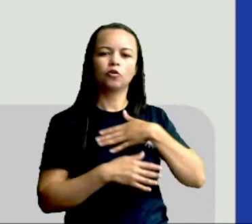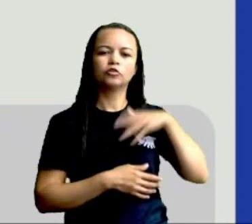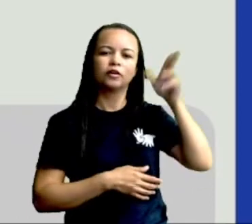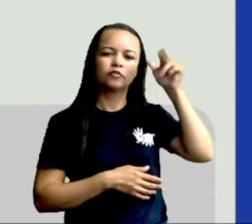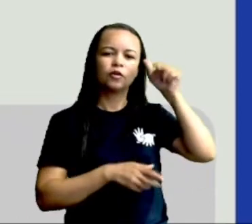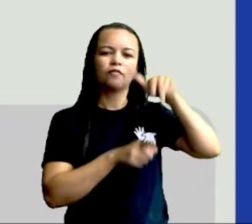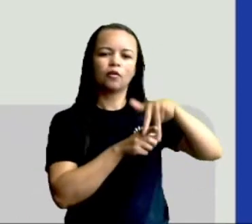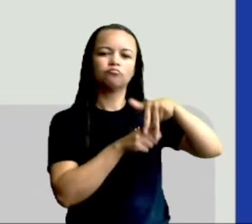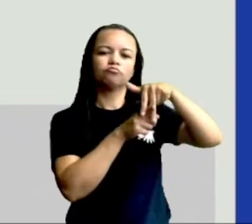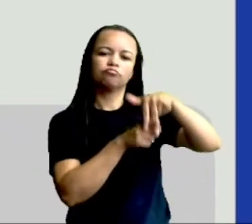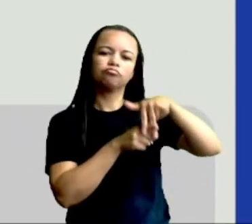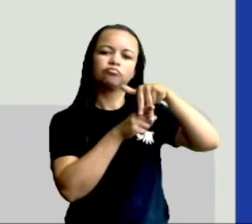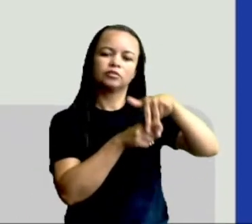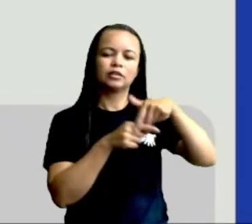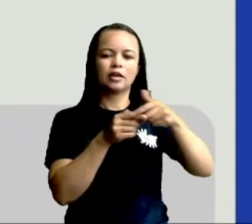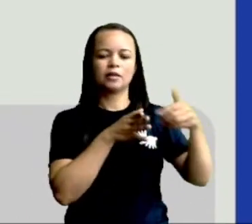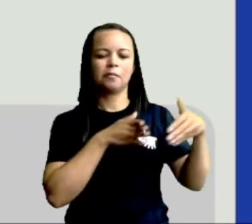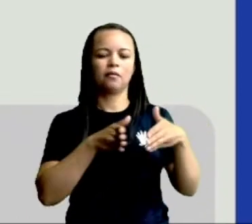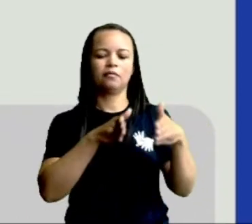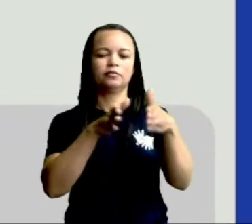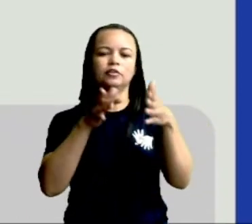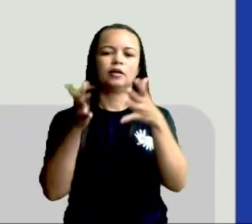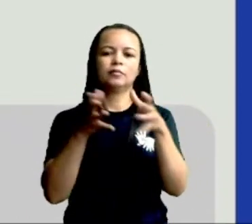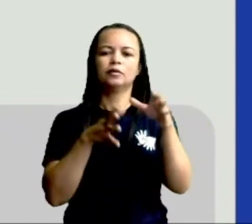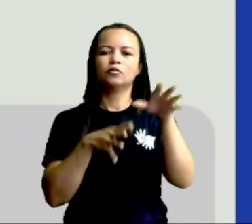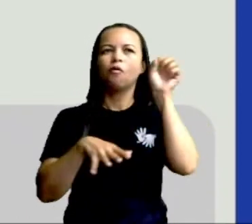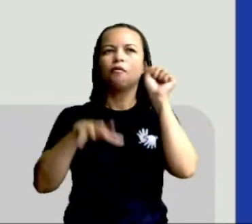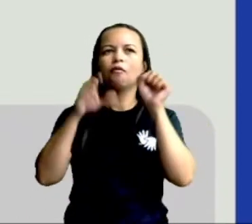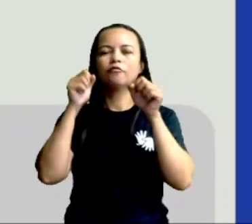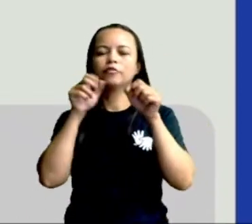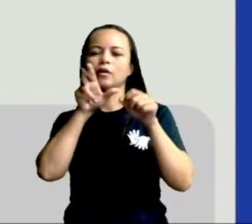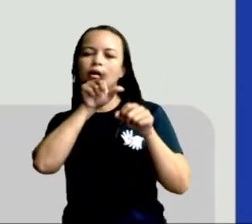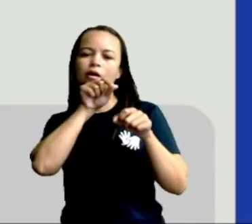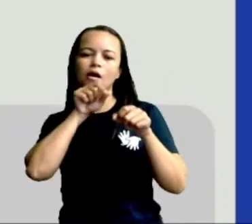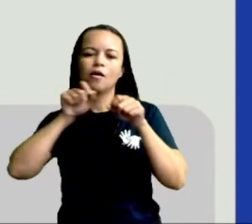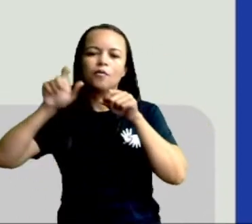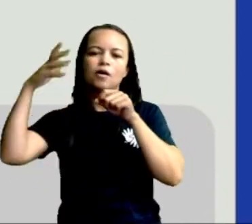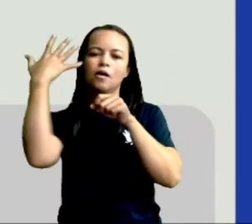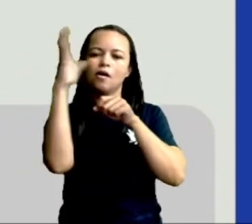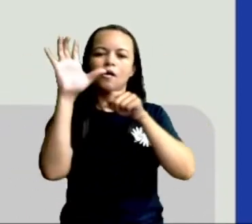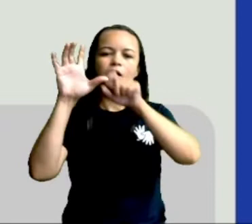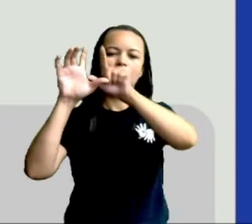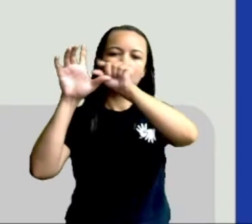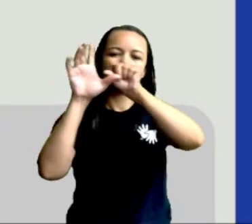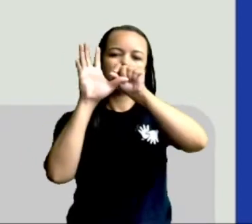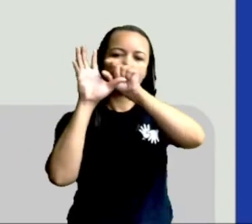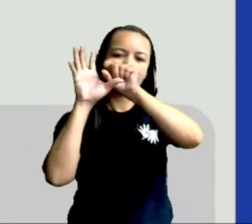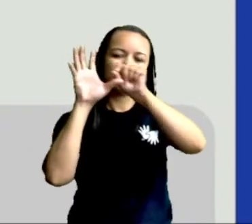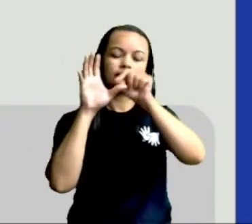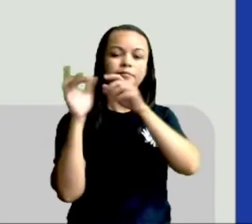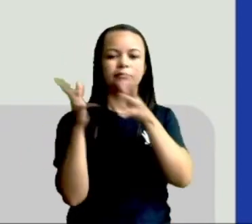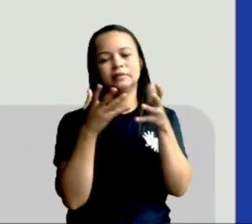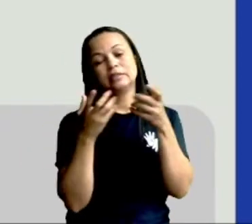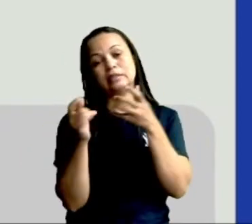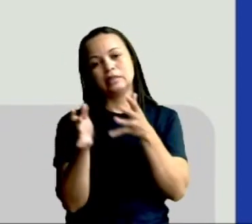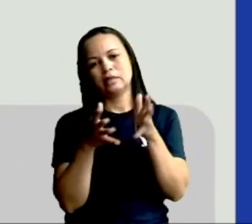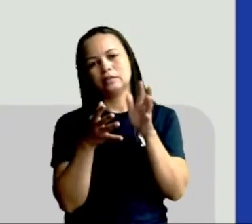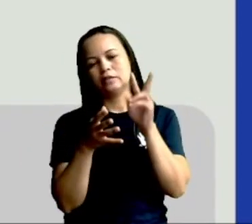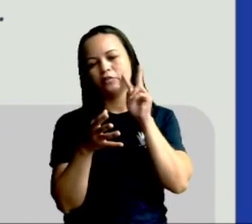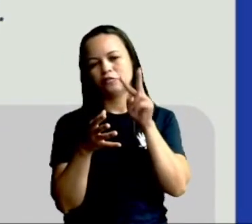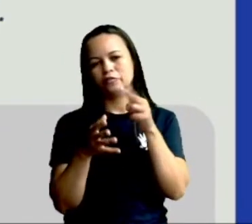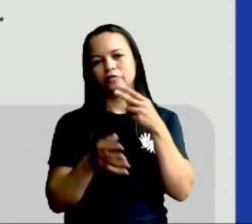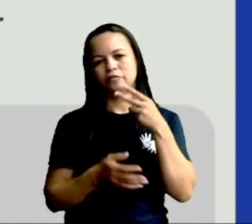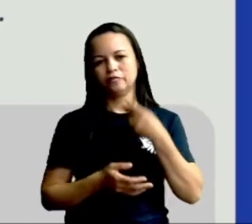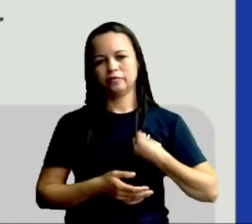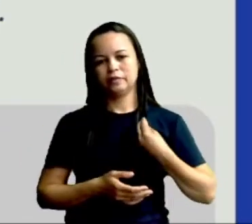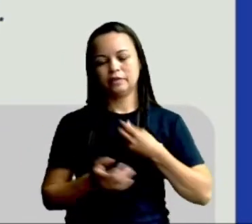pela estrada ele gostava de ouvir o canto do sabiá ele tem uma imensa saudade do Campo E Do Mato que ele